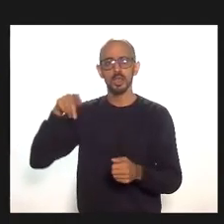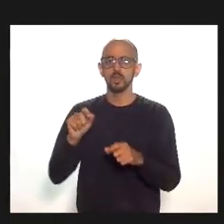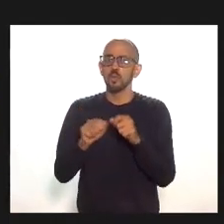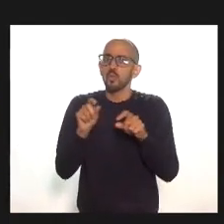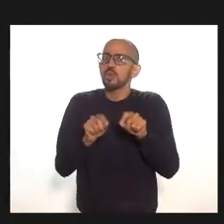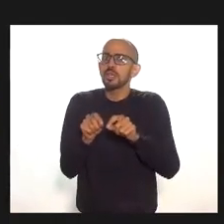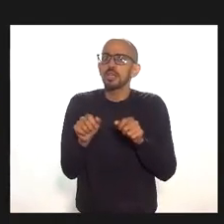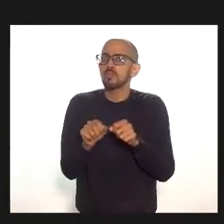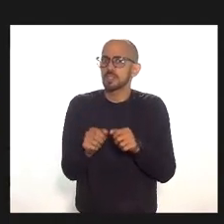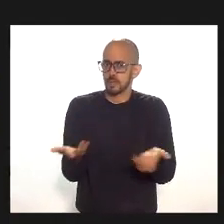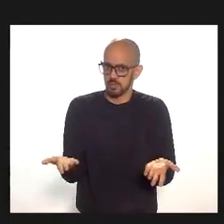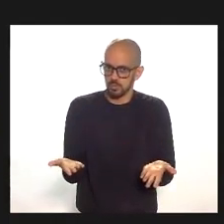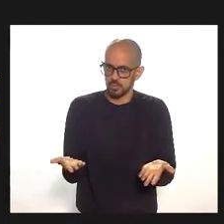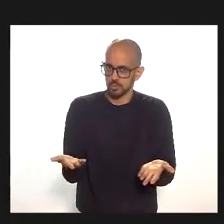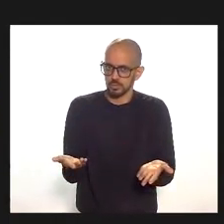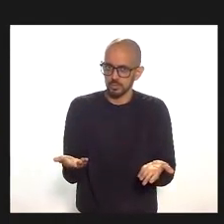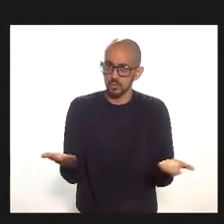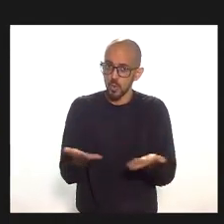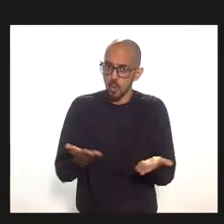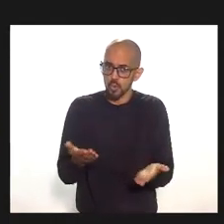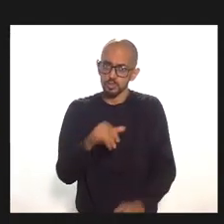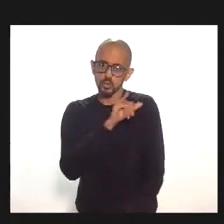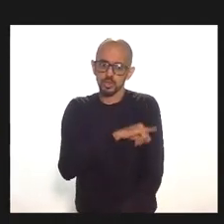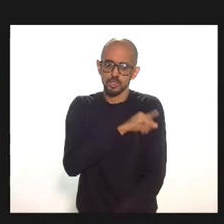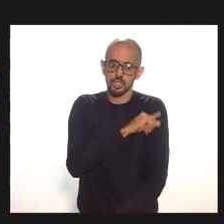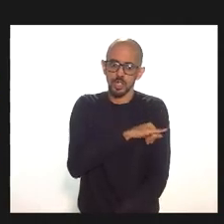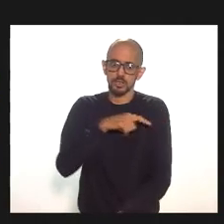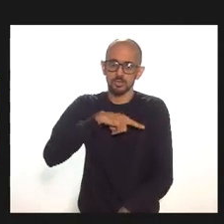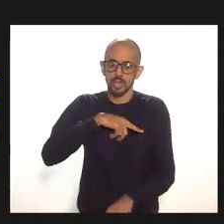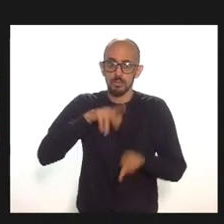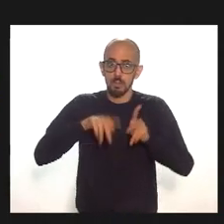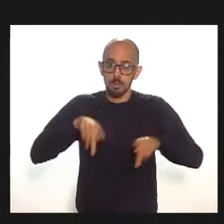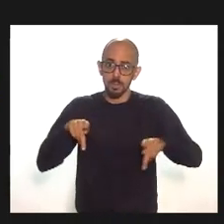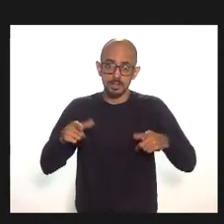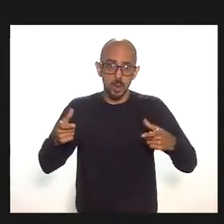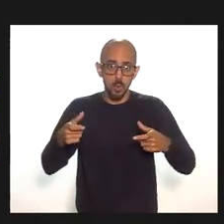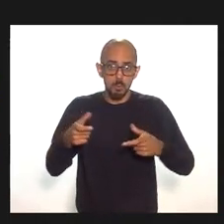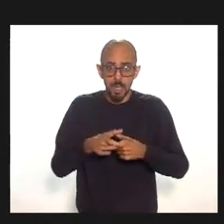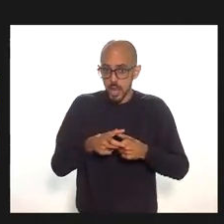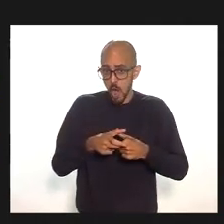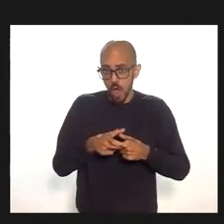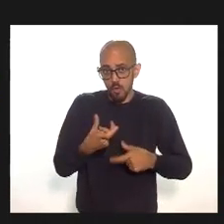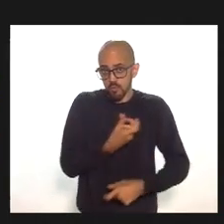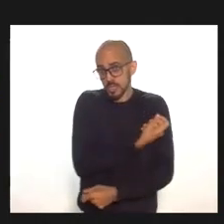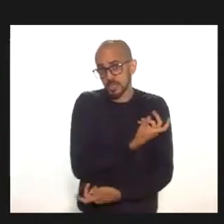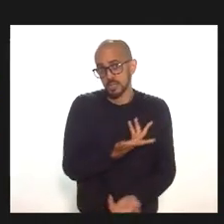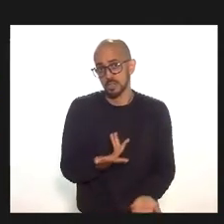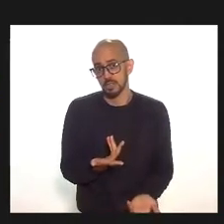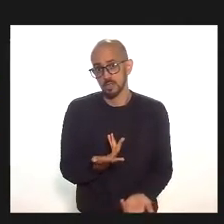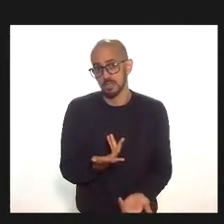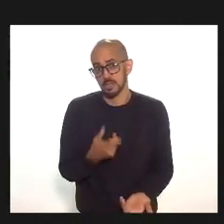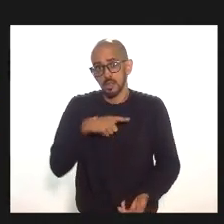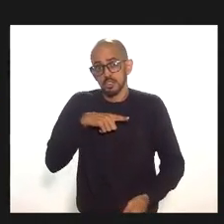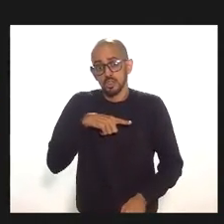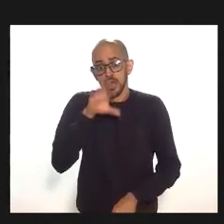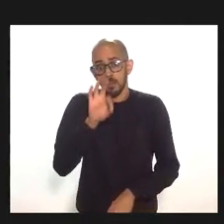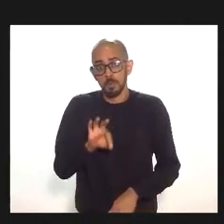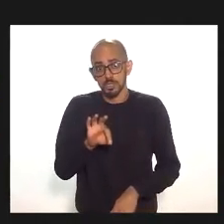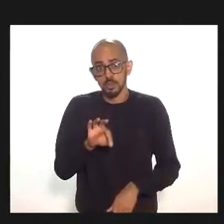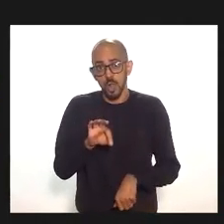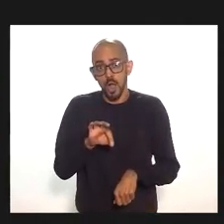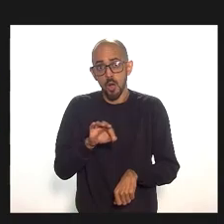de vacinação? Hoje, o Rio de Janeiro tem um percentual de população vacinada menor. Mas, por outro lado, temos um percentual de